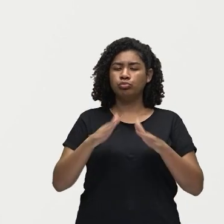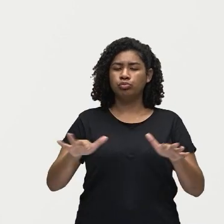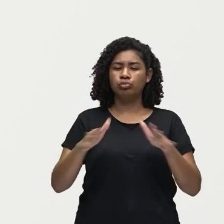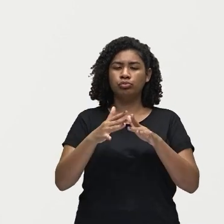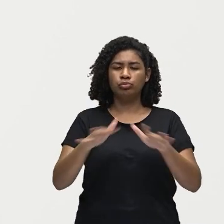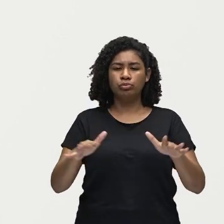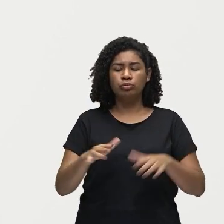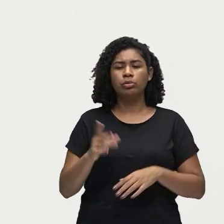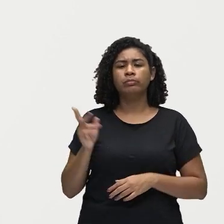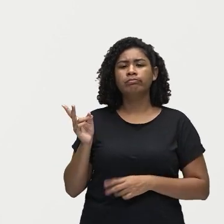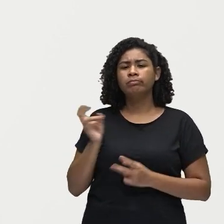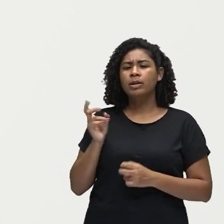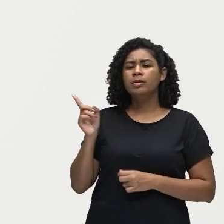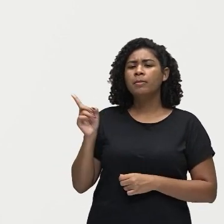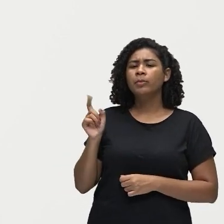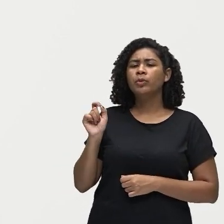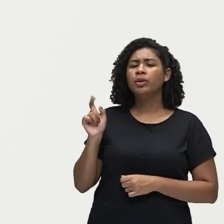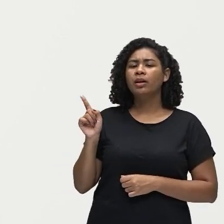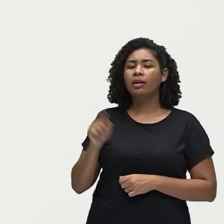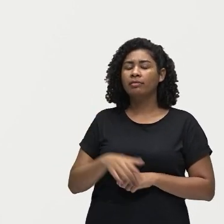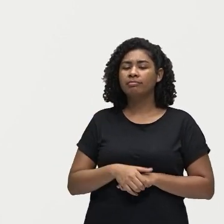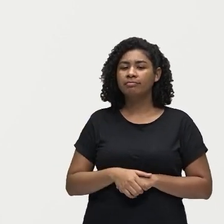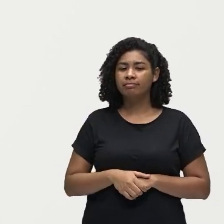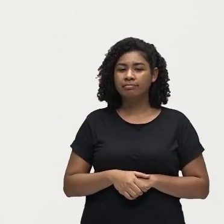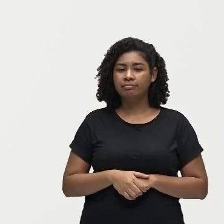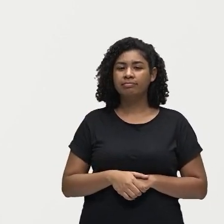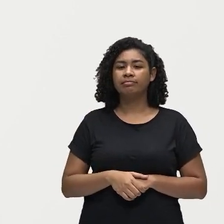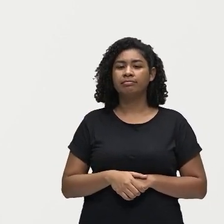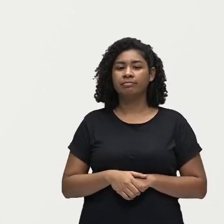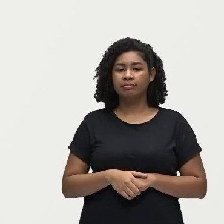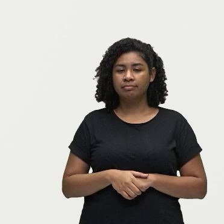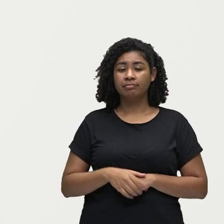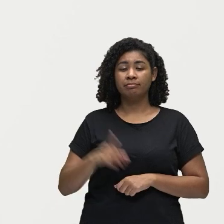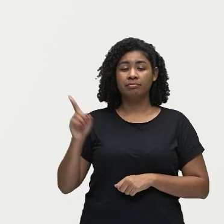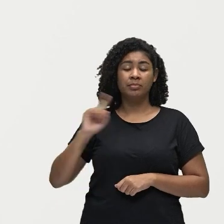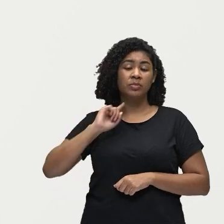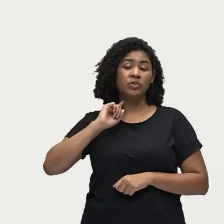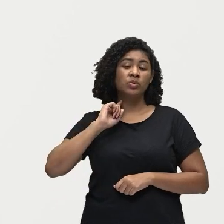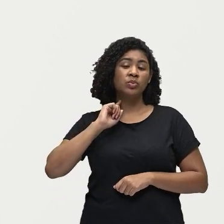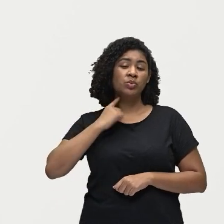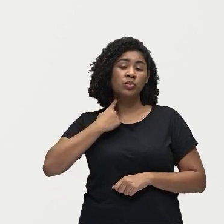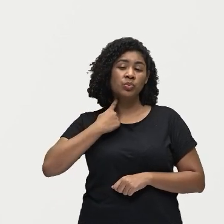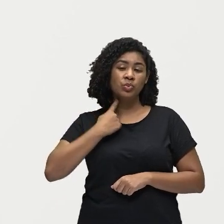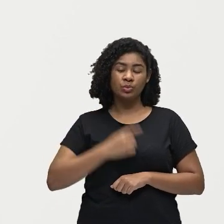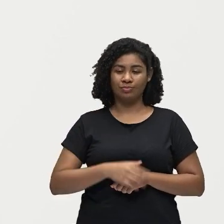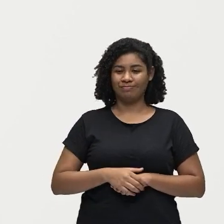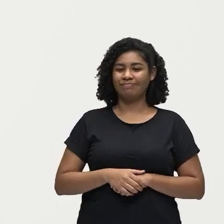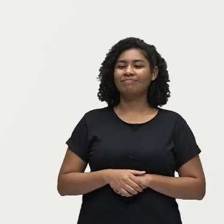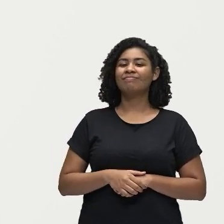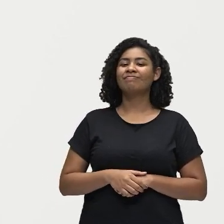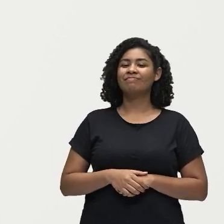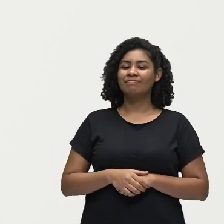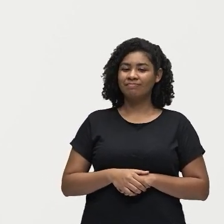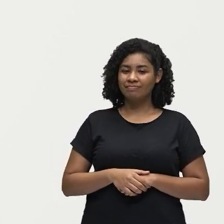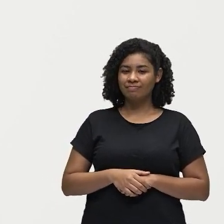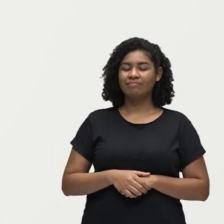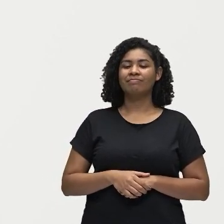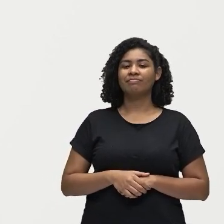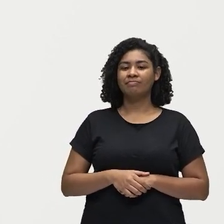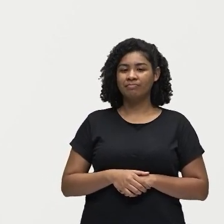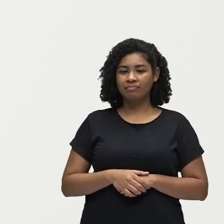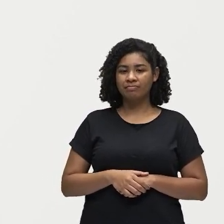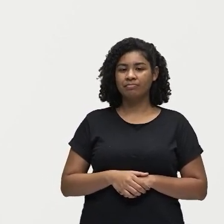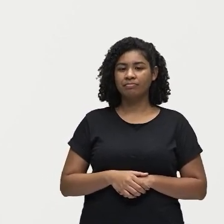vocês estão vendo aí são toxinas, tá? Isso aí é o que a gente chama